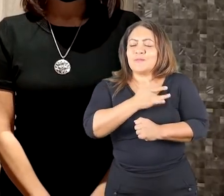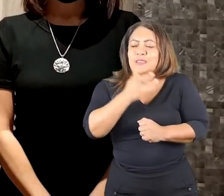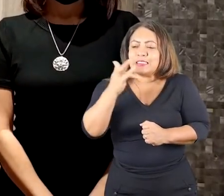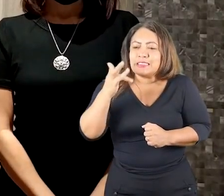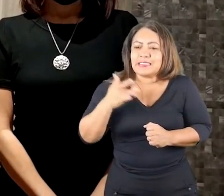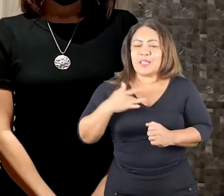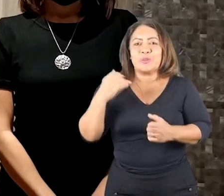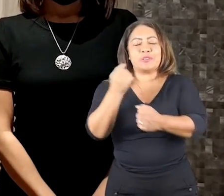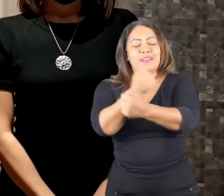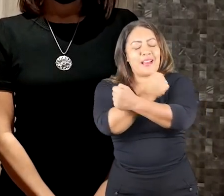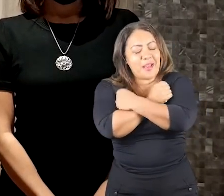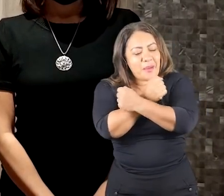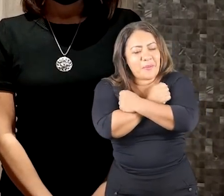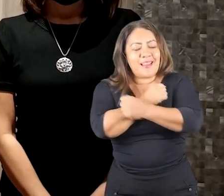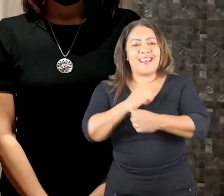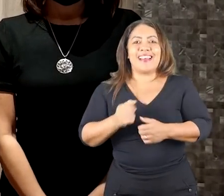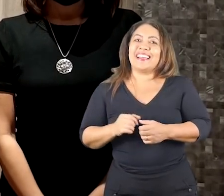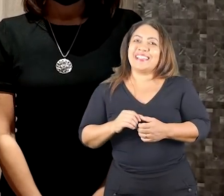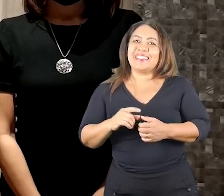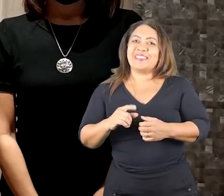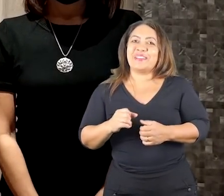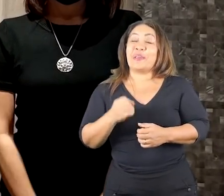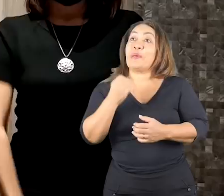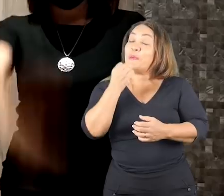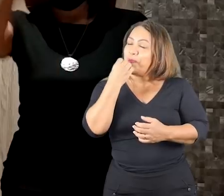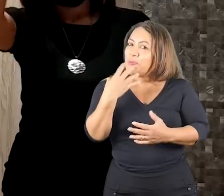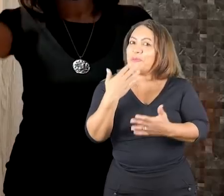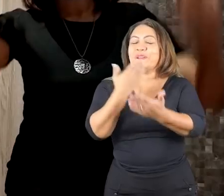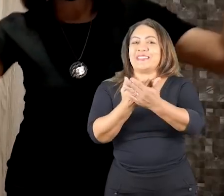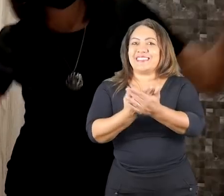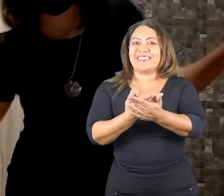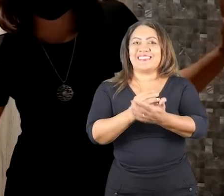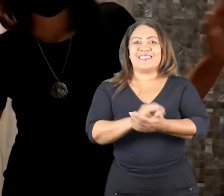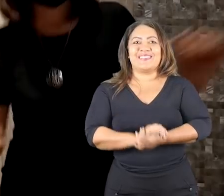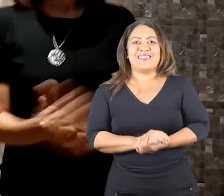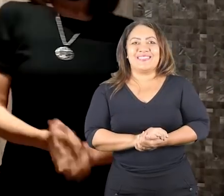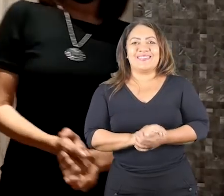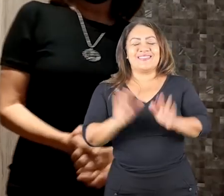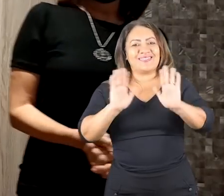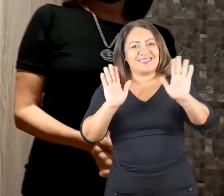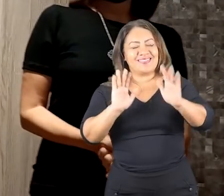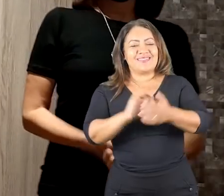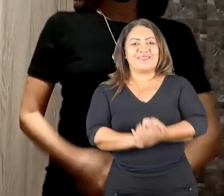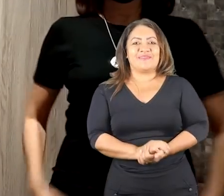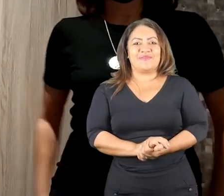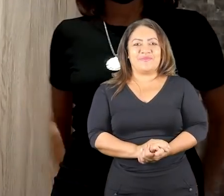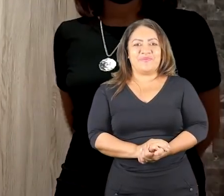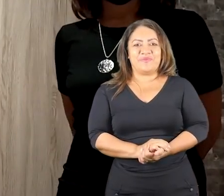saúde e um grande abraço e até a próxima. E muitos estudos!